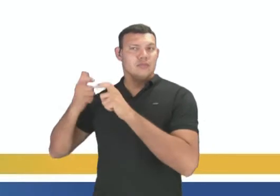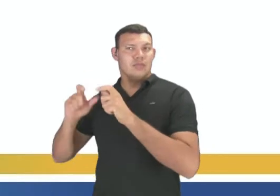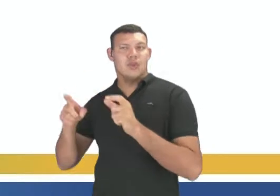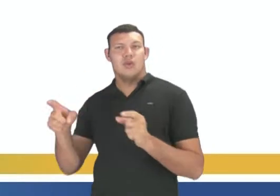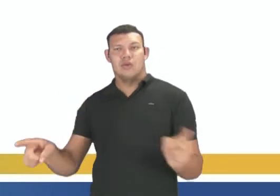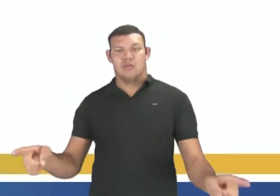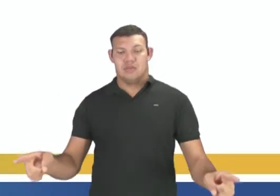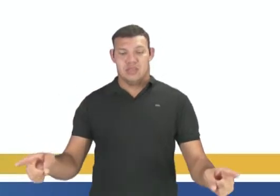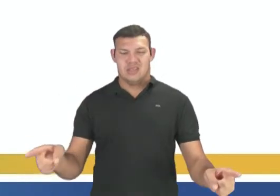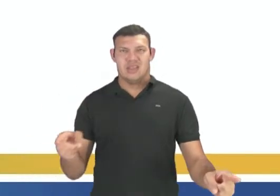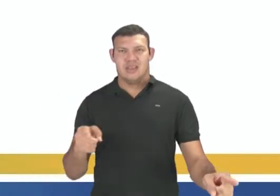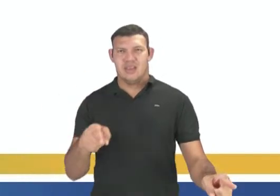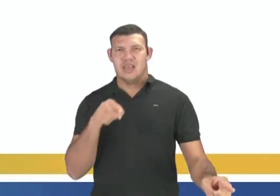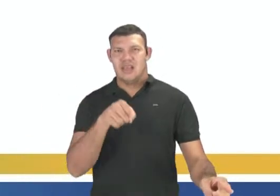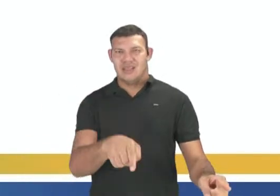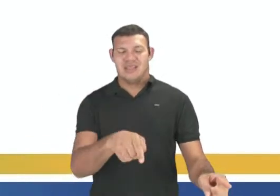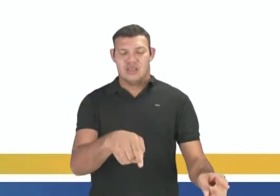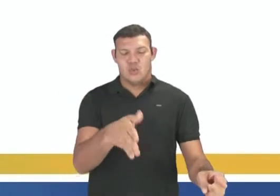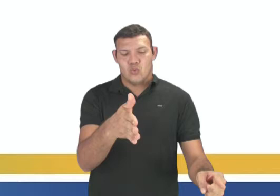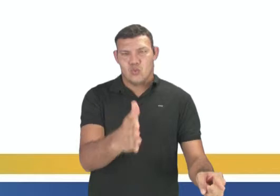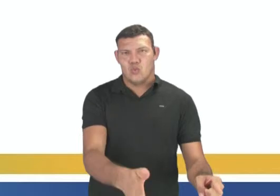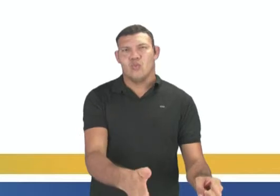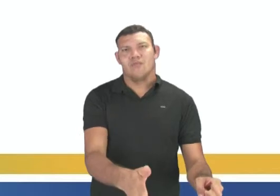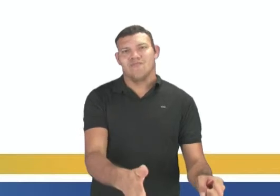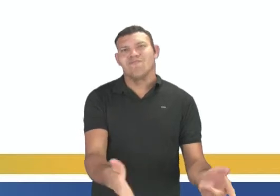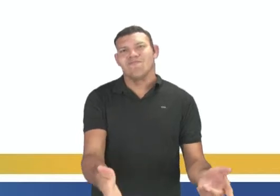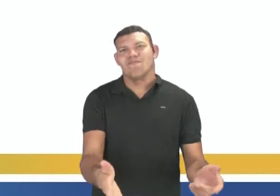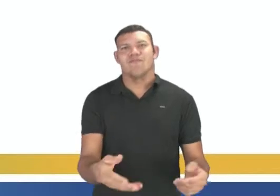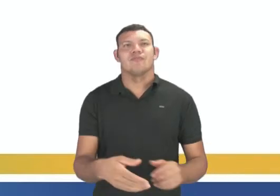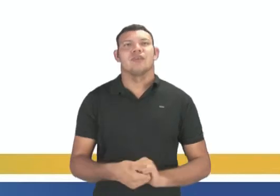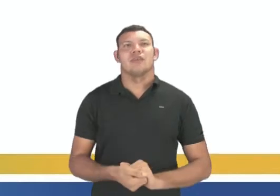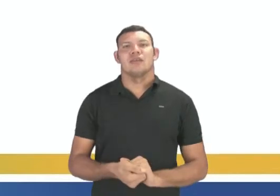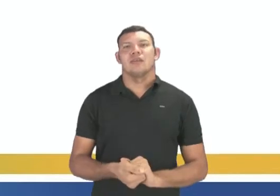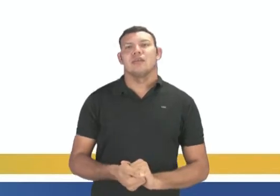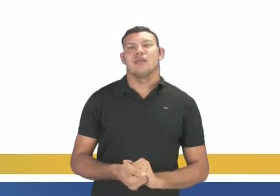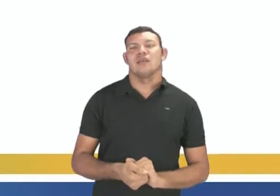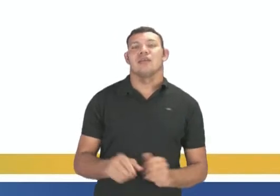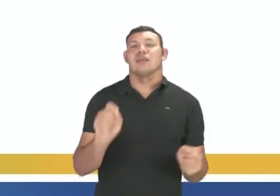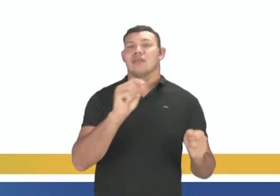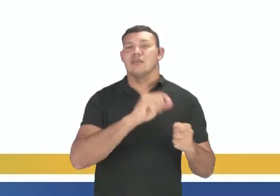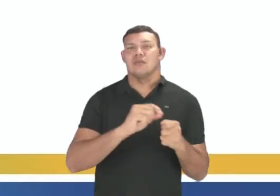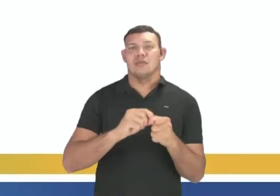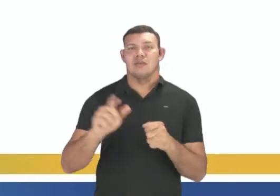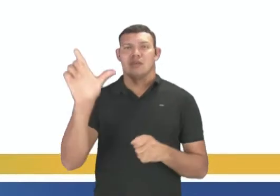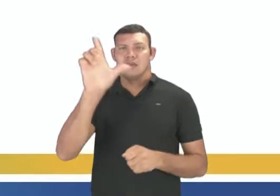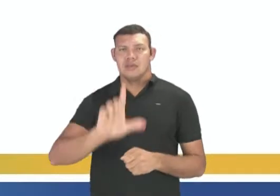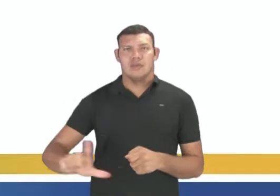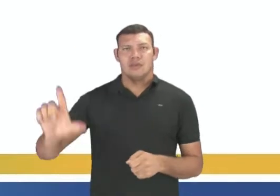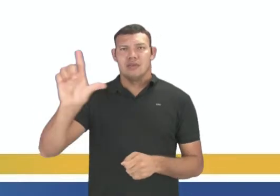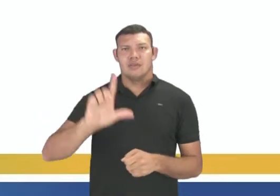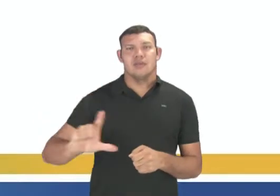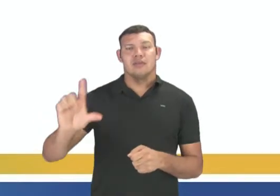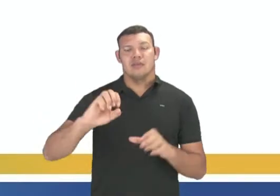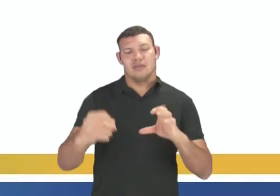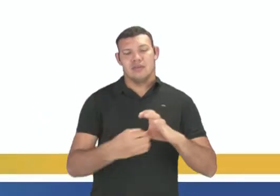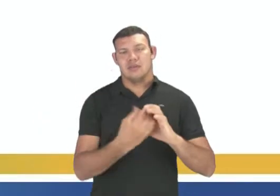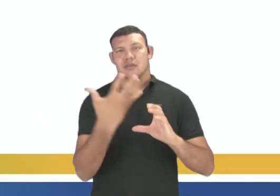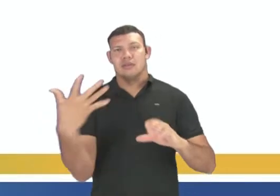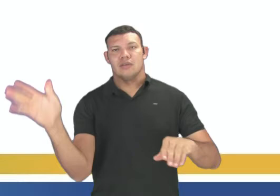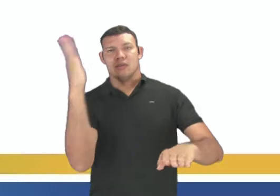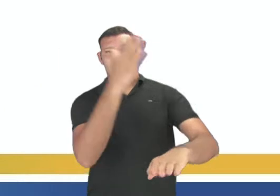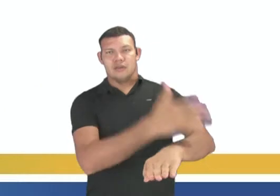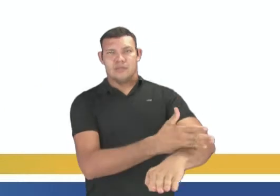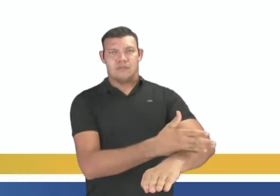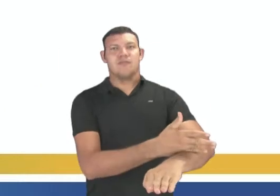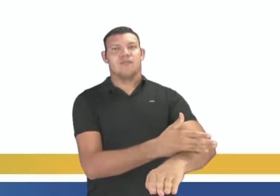dentro da literatura. Foi um período humanista, ele possui o quê? Produções literárias que mesclavam características